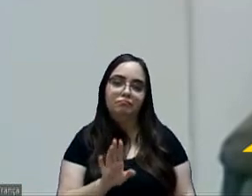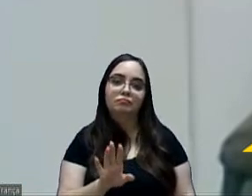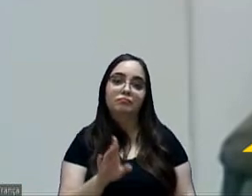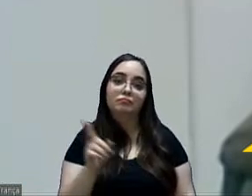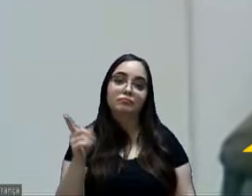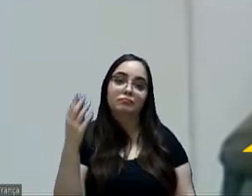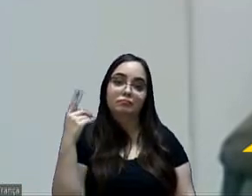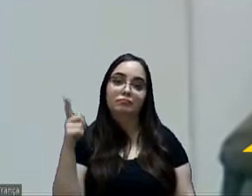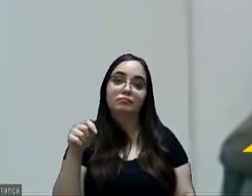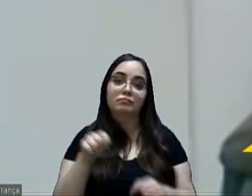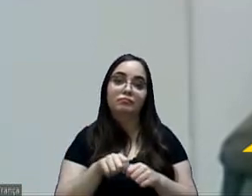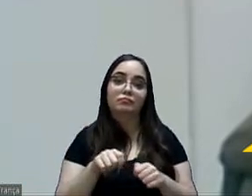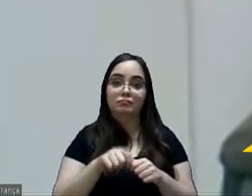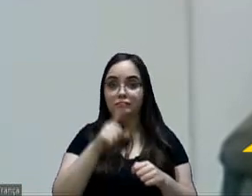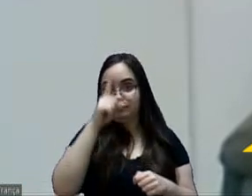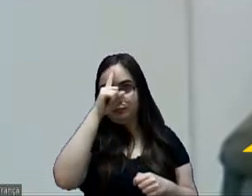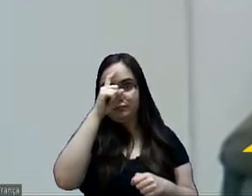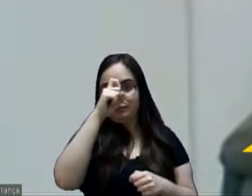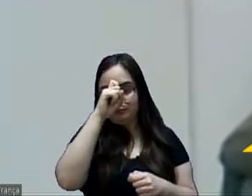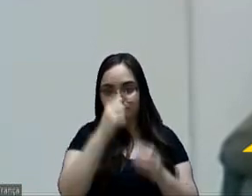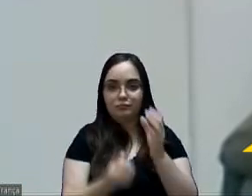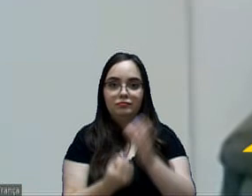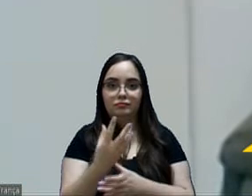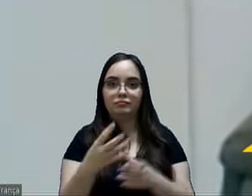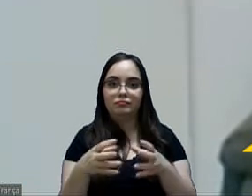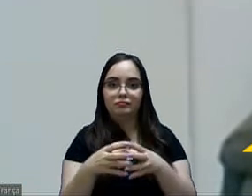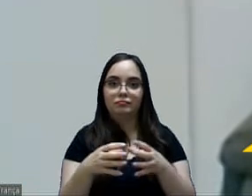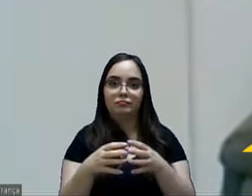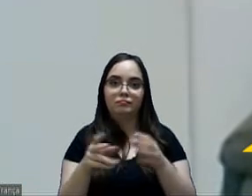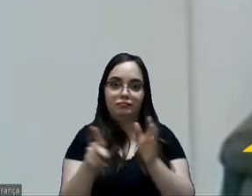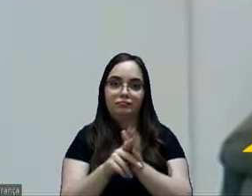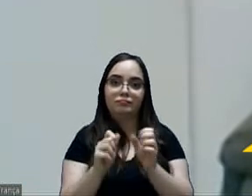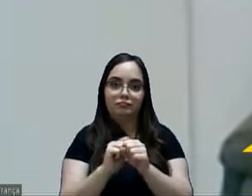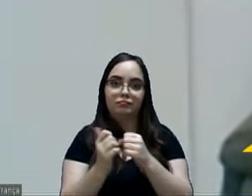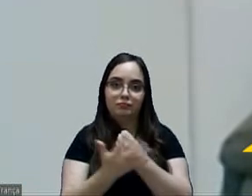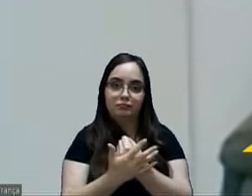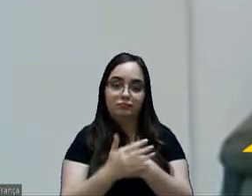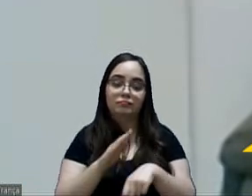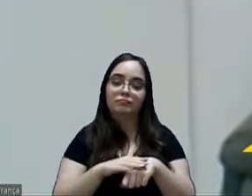quando fez o hospital de campanha, quem girou que lá foram os funcionários públicos